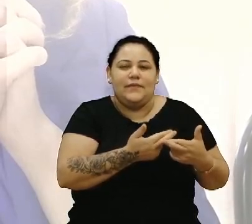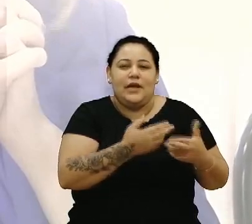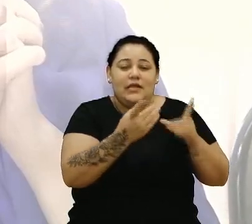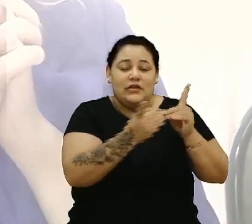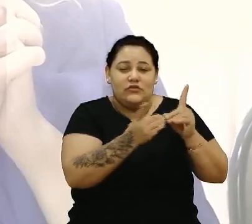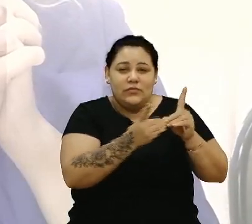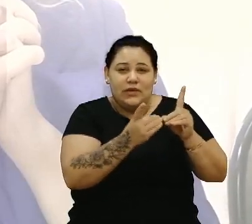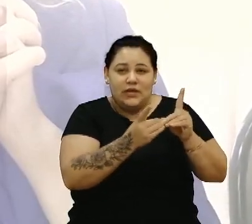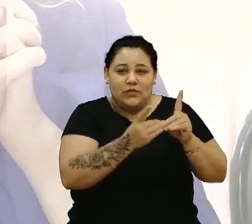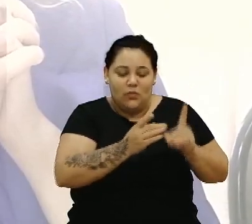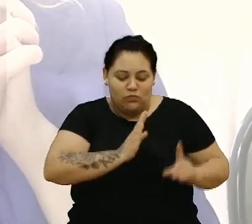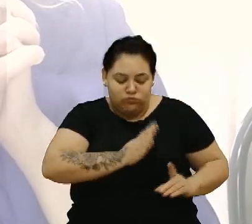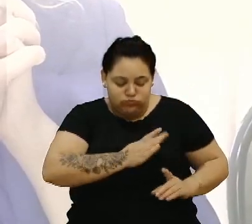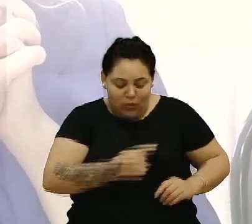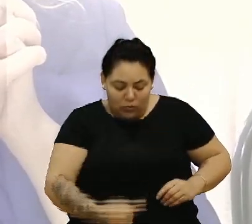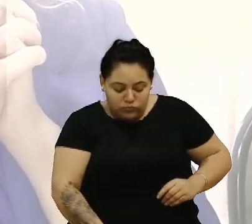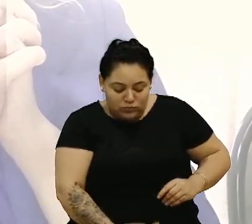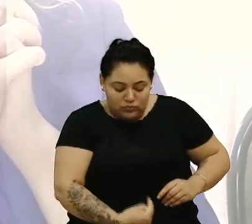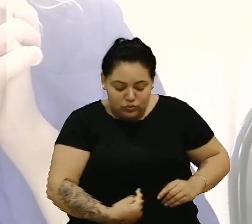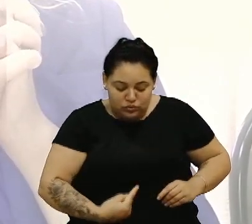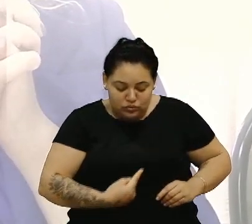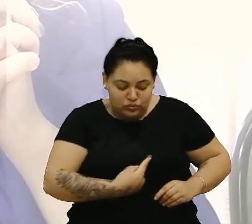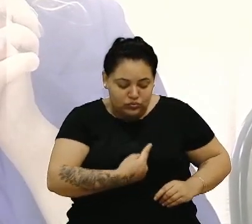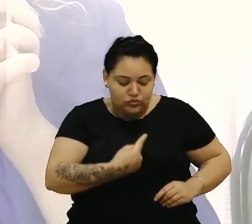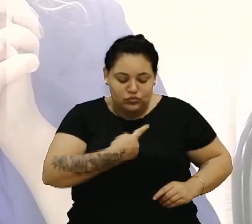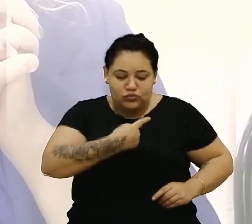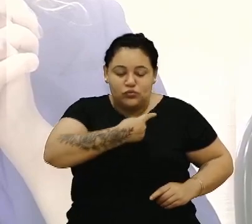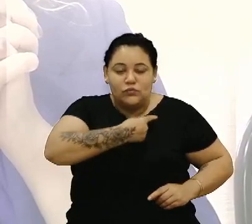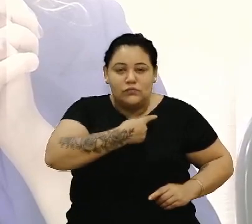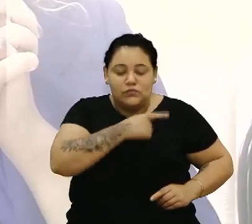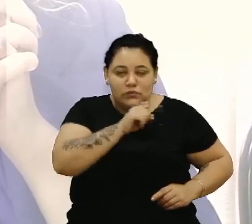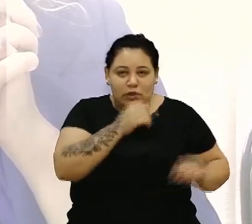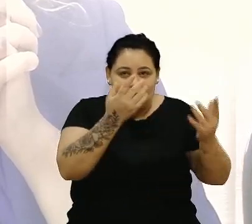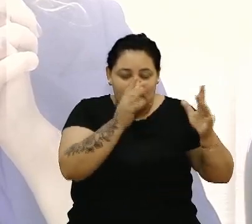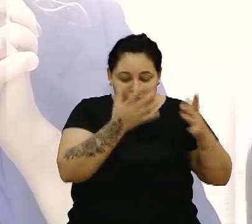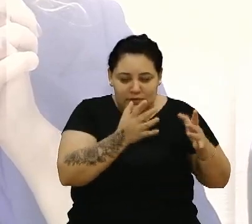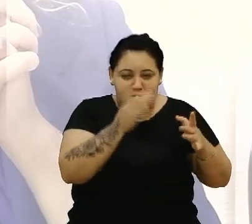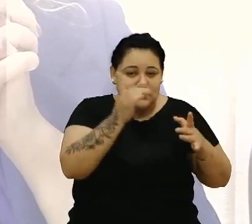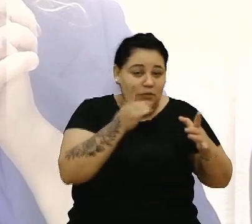deixa feliz, e parabenizo o deputado por ter